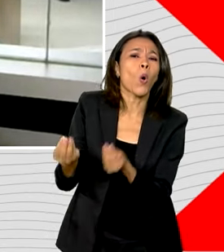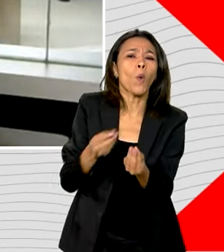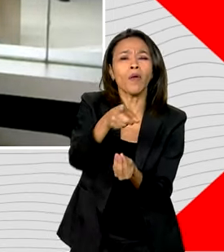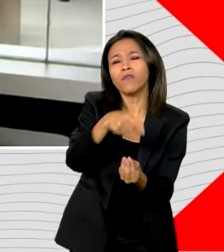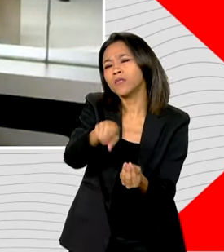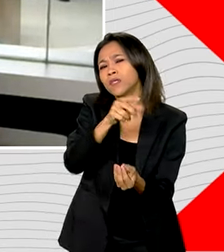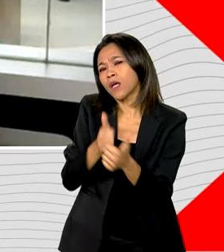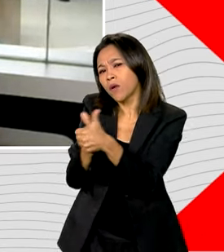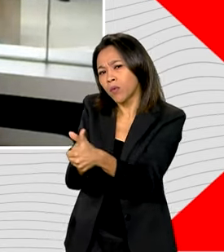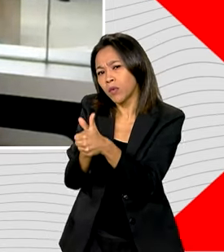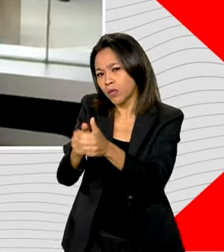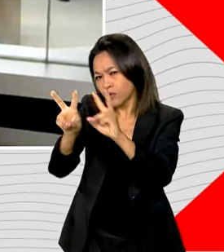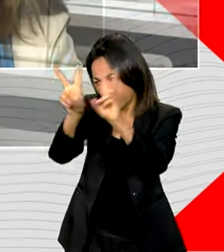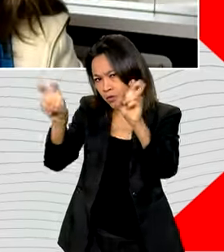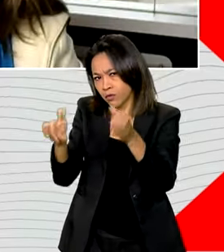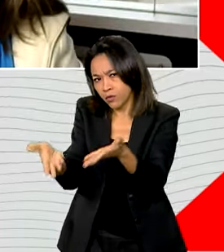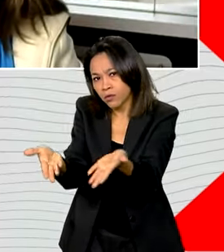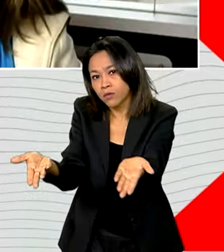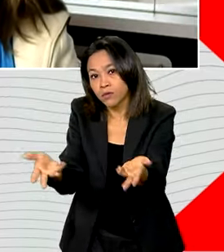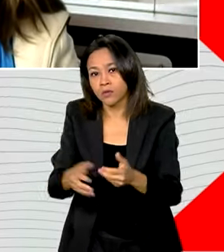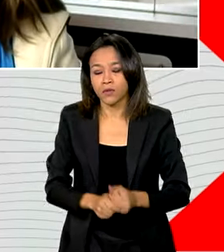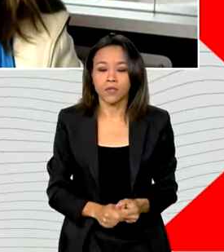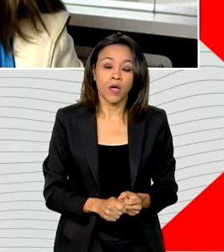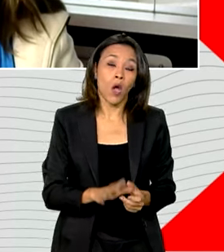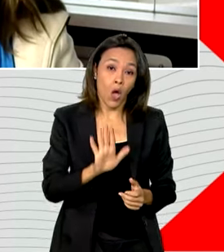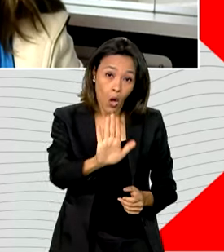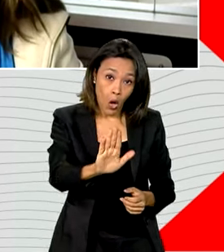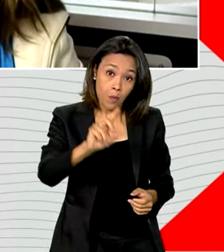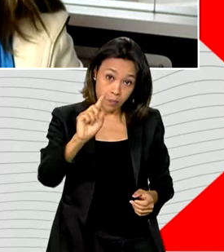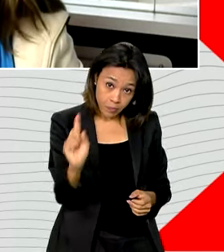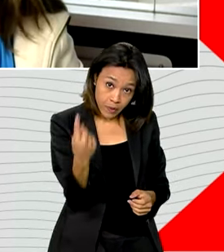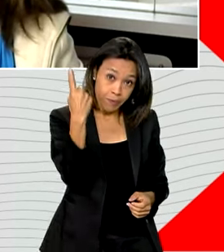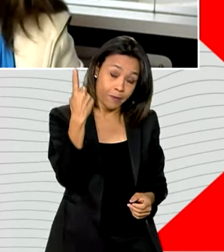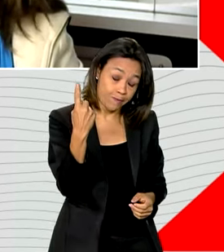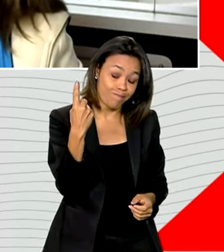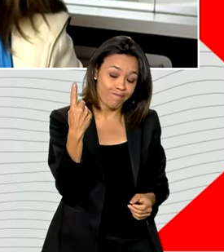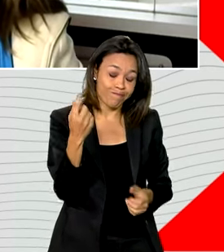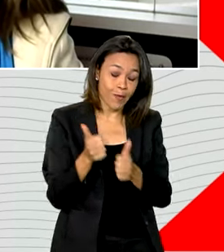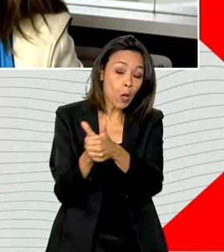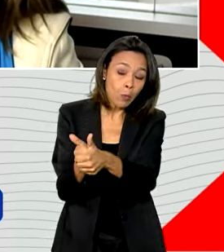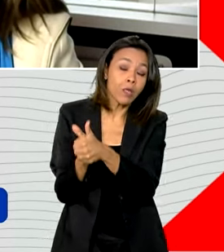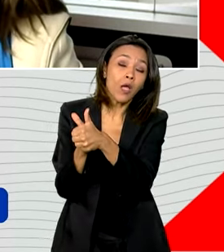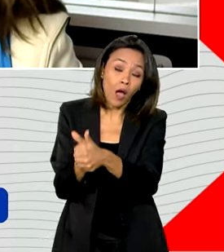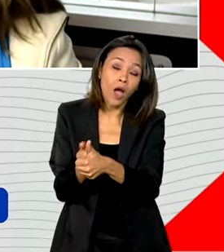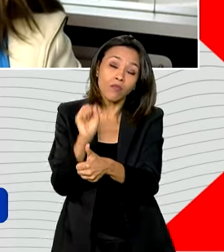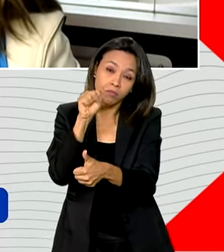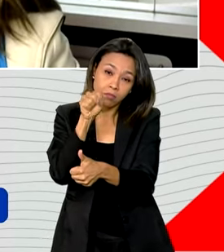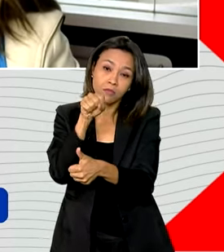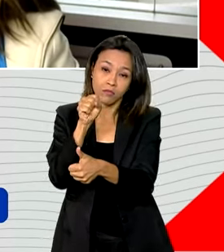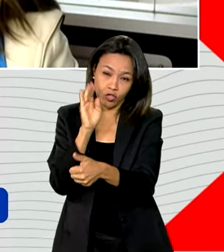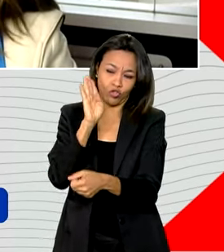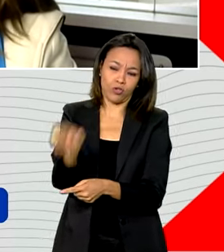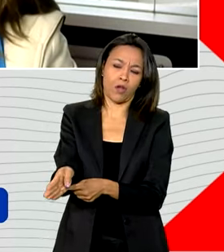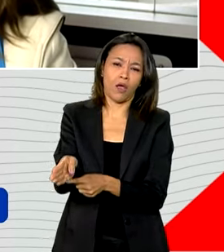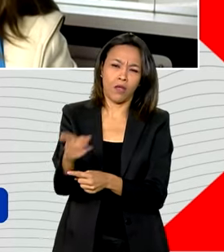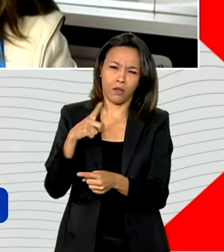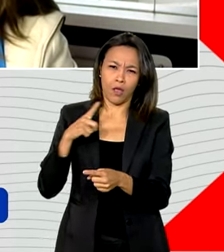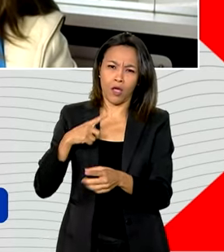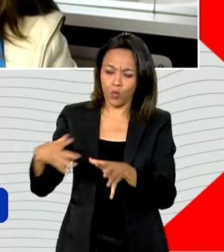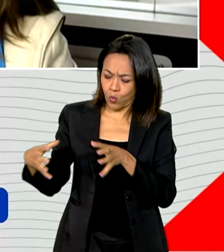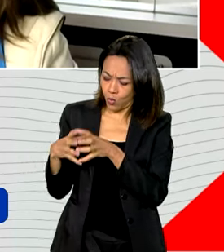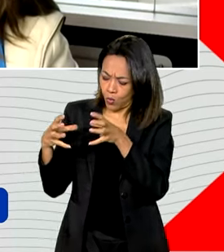acompanhando essa questão ministra bom primeiro nós acompanhamos eh de uma forma muito direta né a um grupo